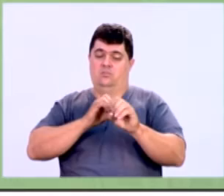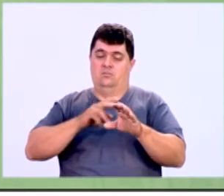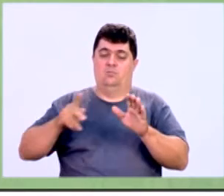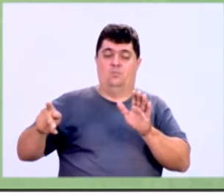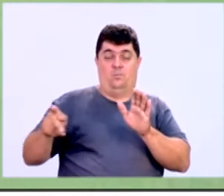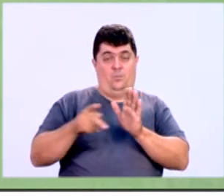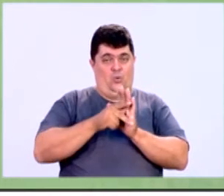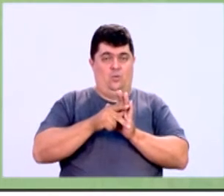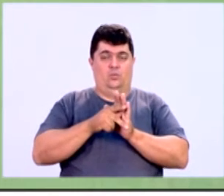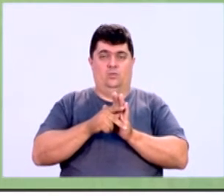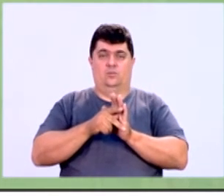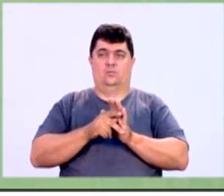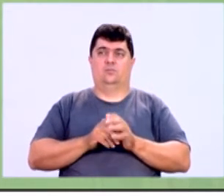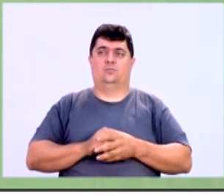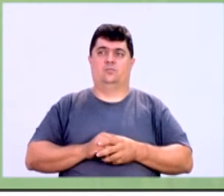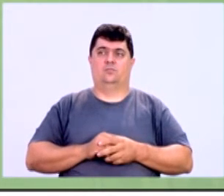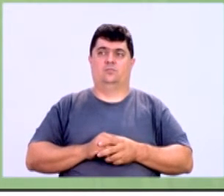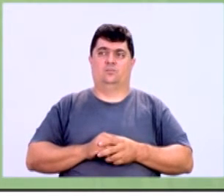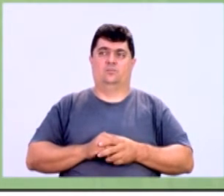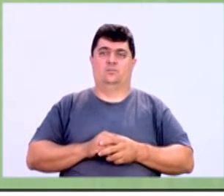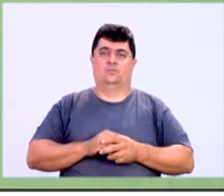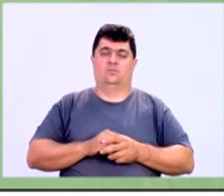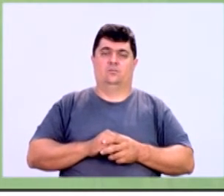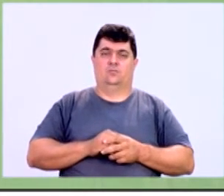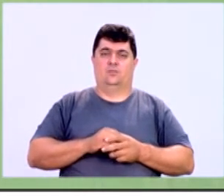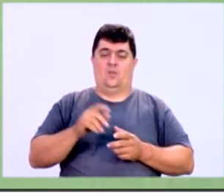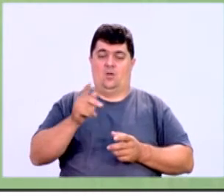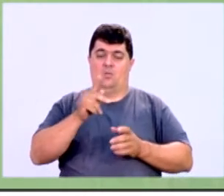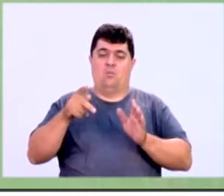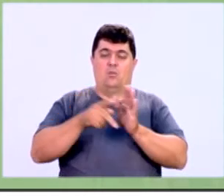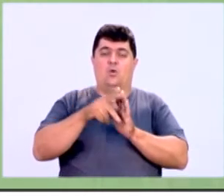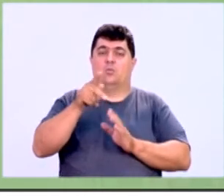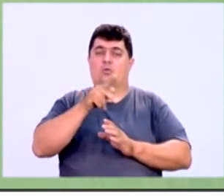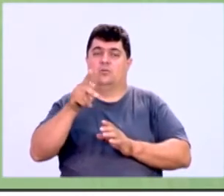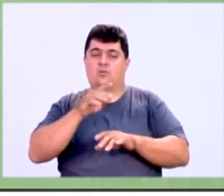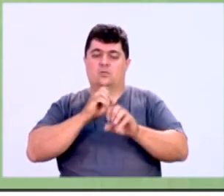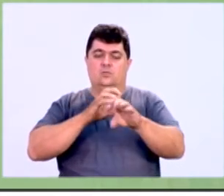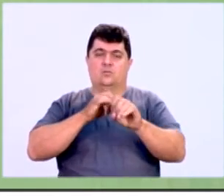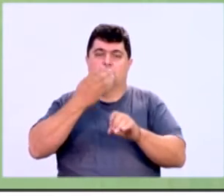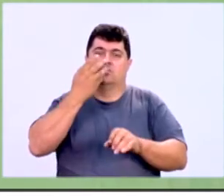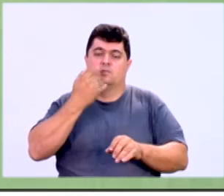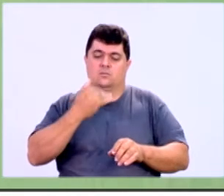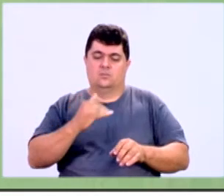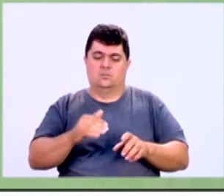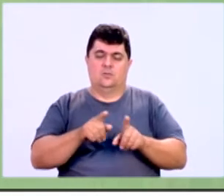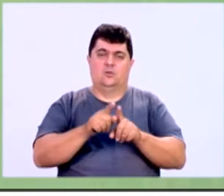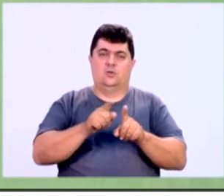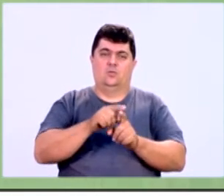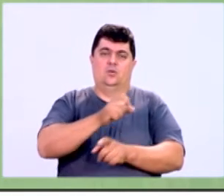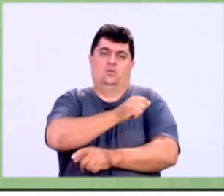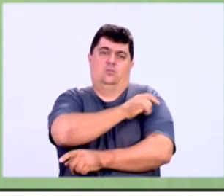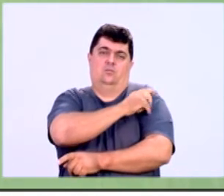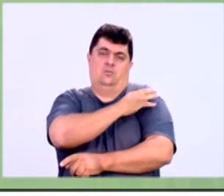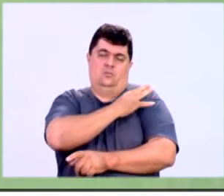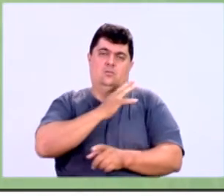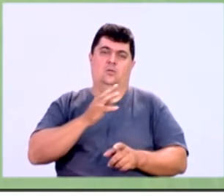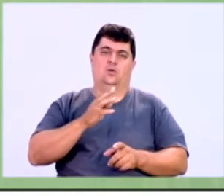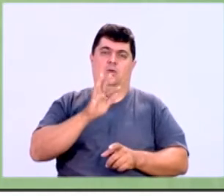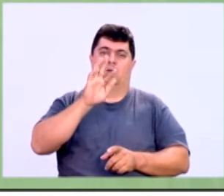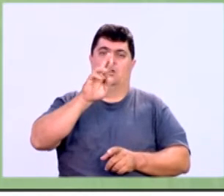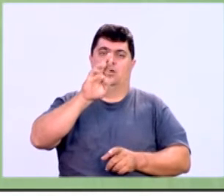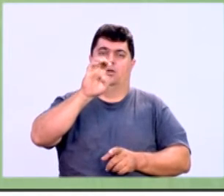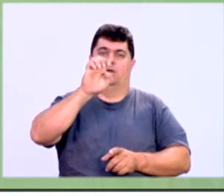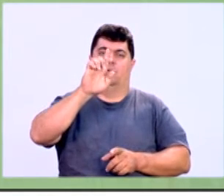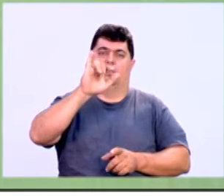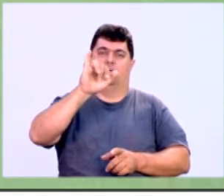né? Na atuação pedagógica de professores da educação infantil e ensino fundamental, de Regiane Miller